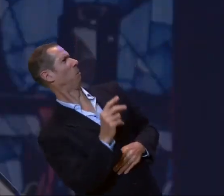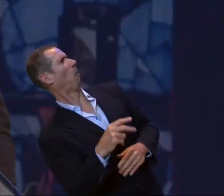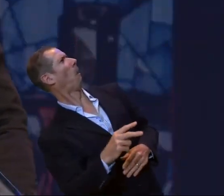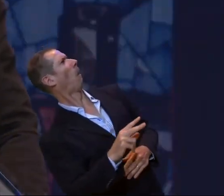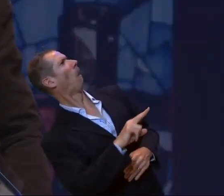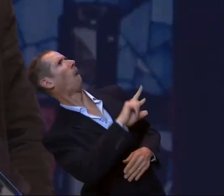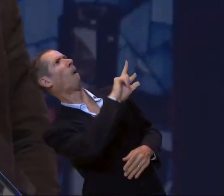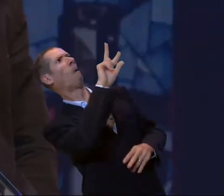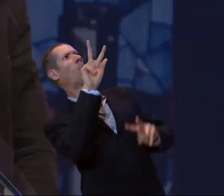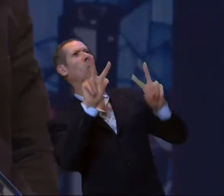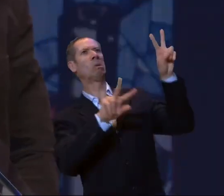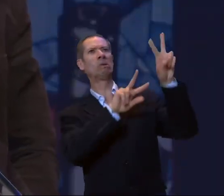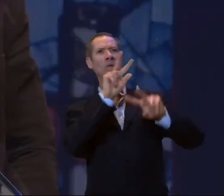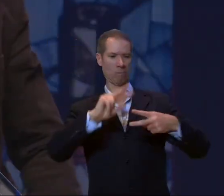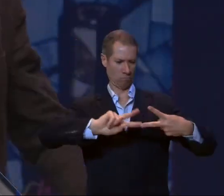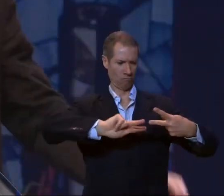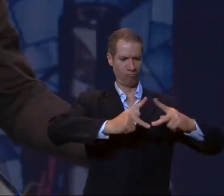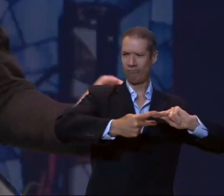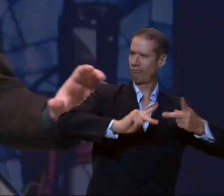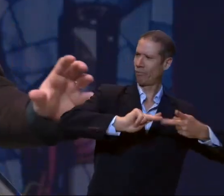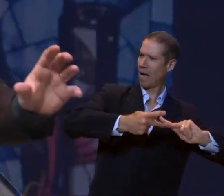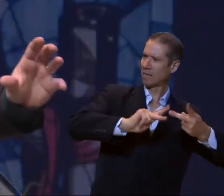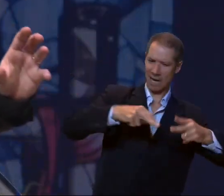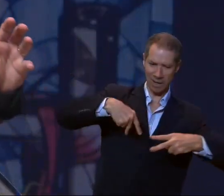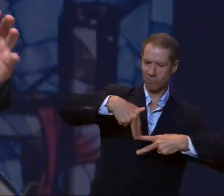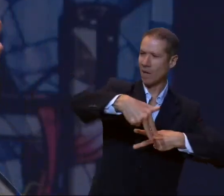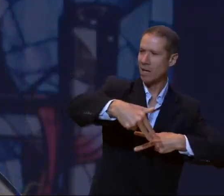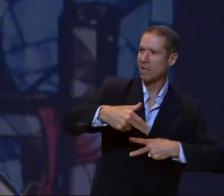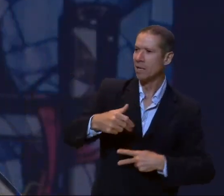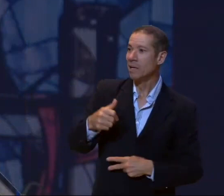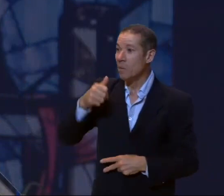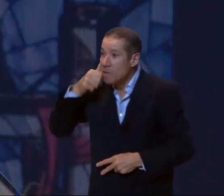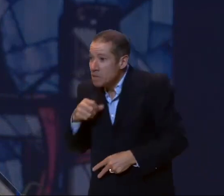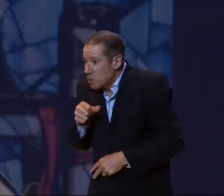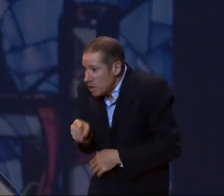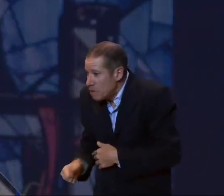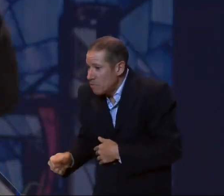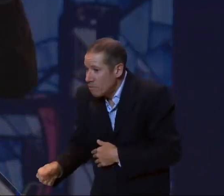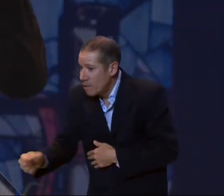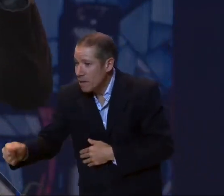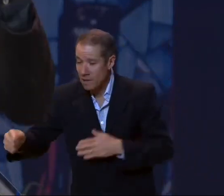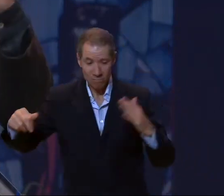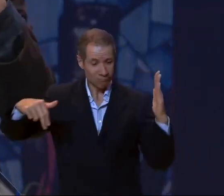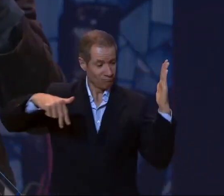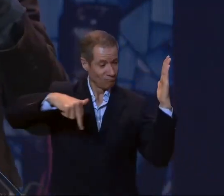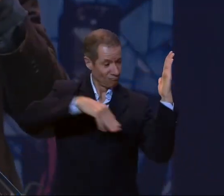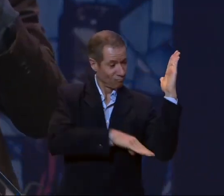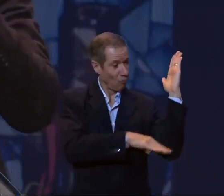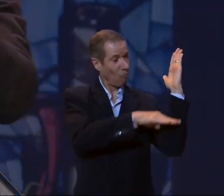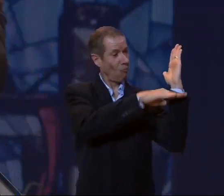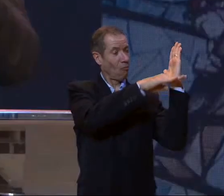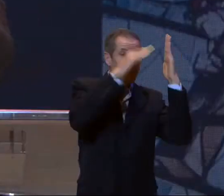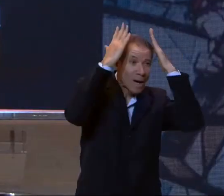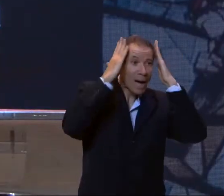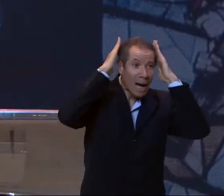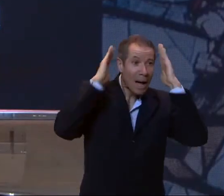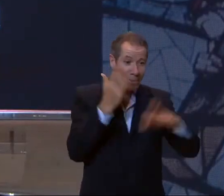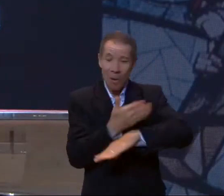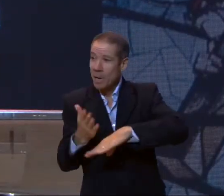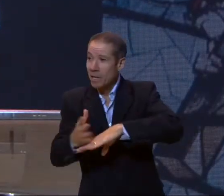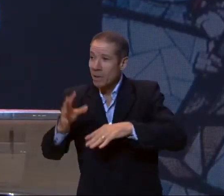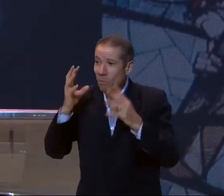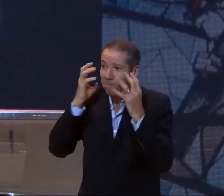tinha visto funcionar. Uma senhora velhinha se dirige ao elevador, cabelos branquinhos, com a pele